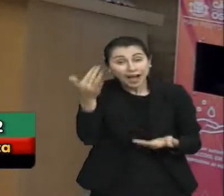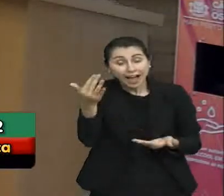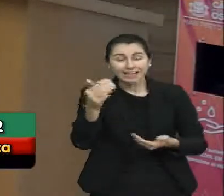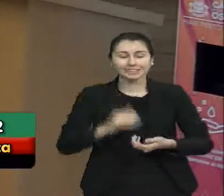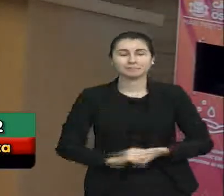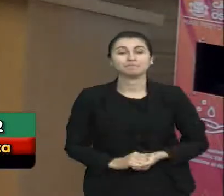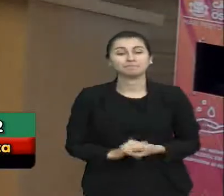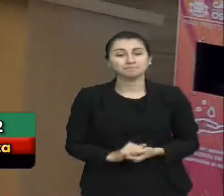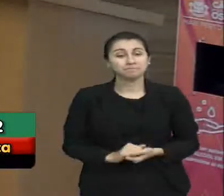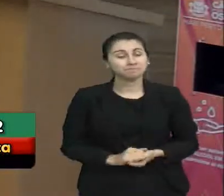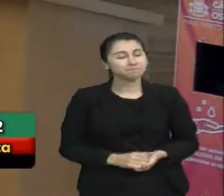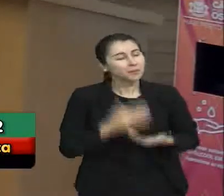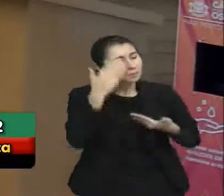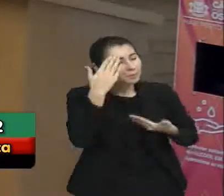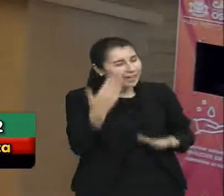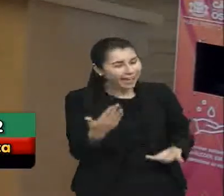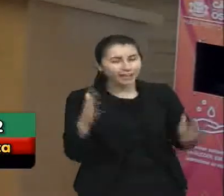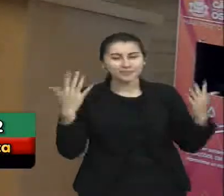obrigada.